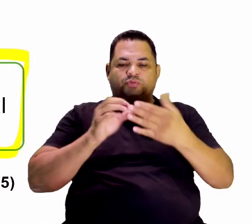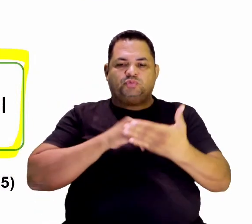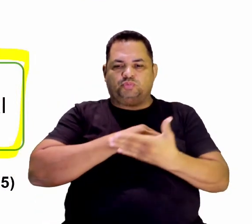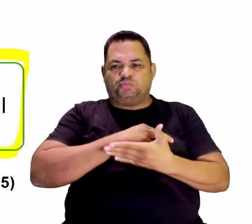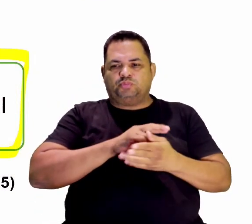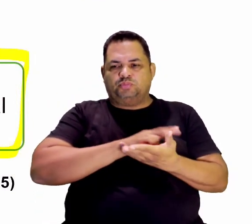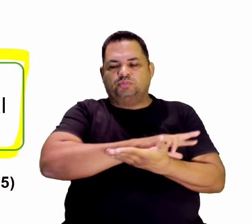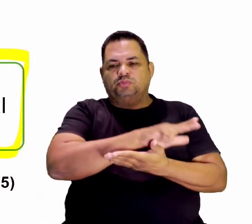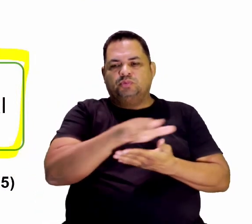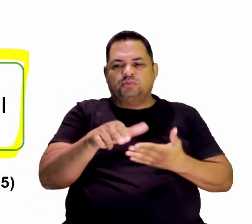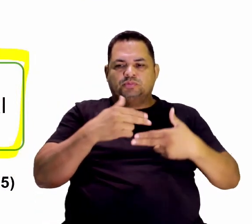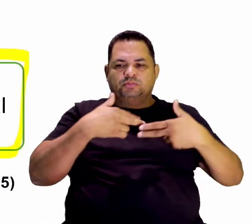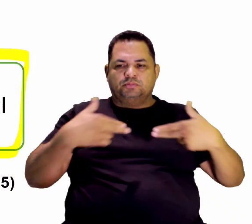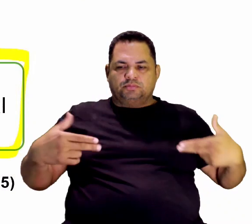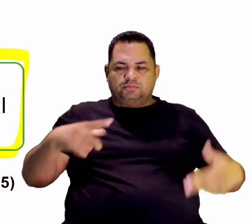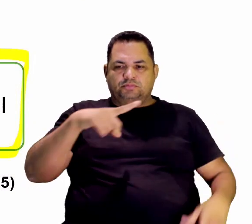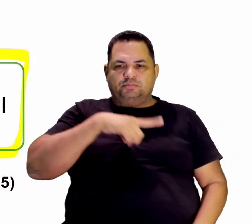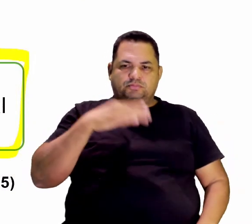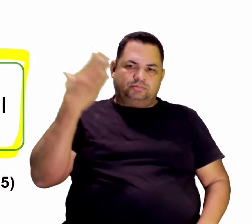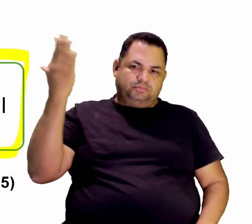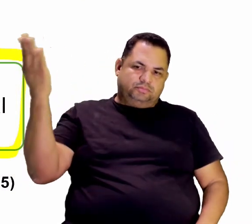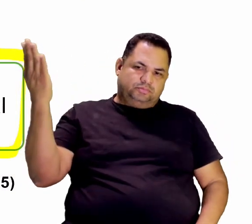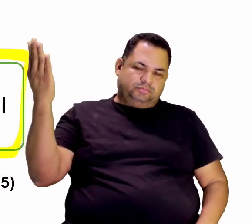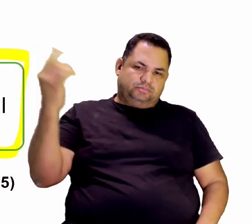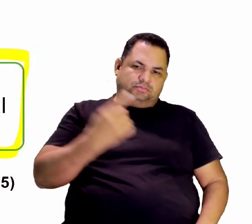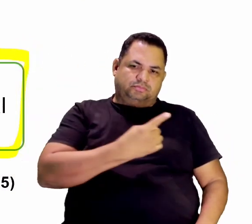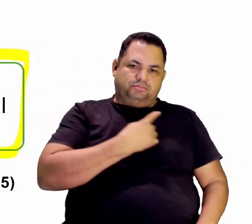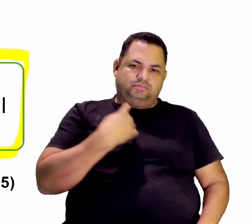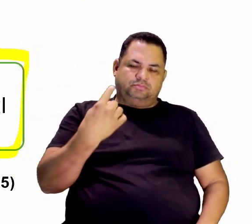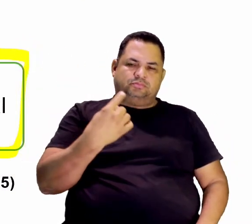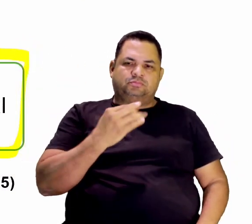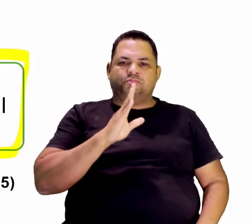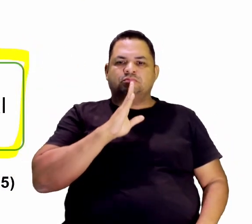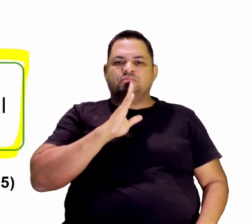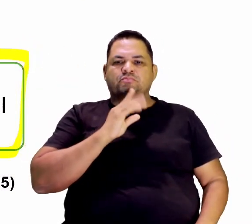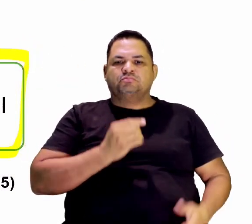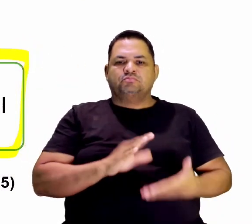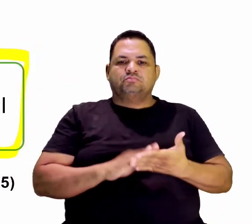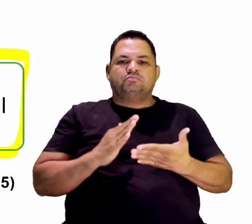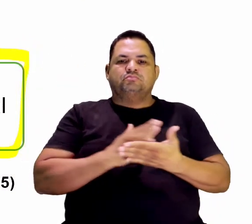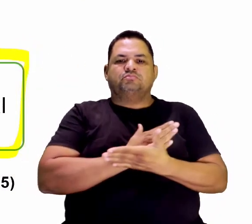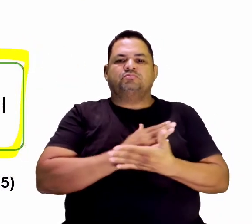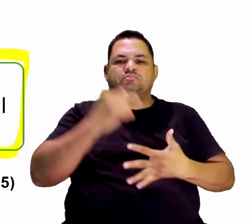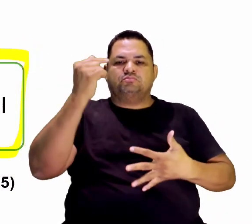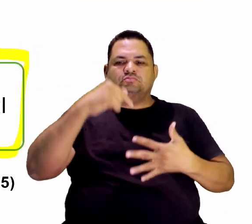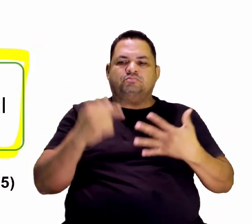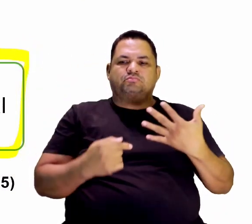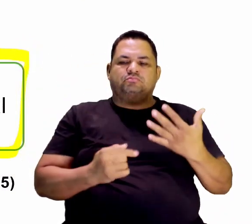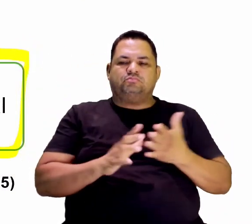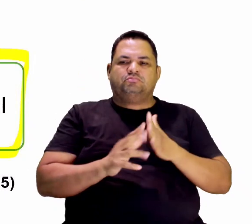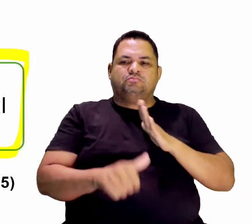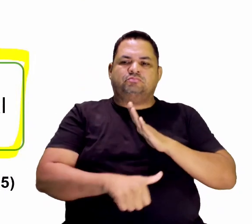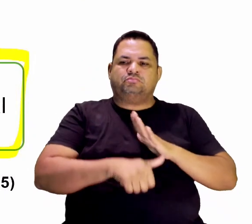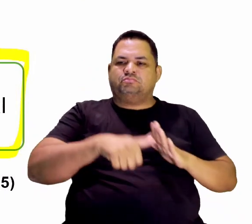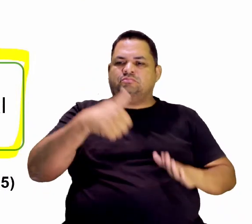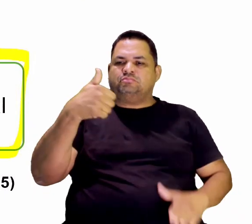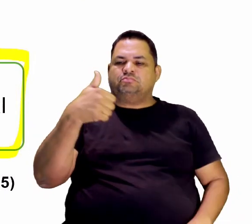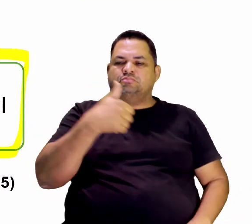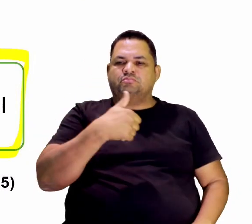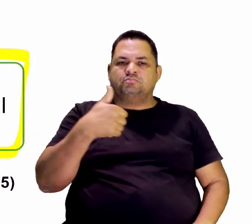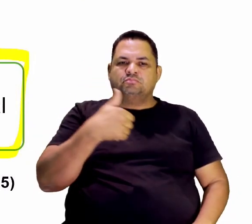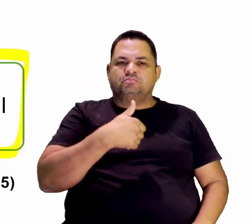alto nível, certo? E aí, nesse esporte, no contexto dessa prática esportiva, eu tenho também esportes